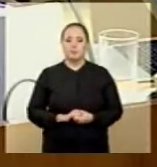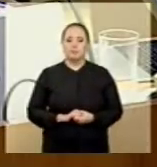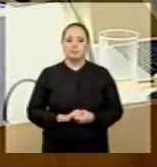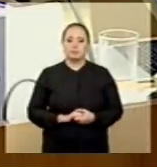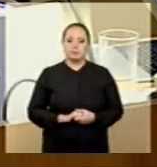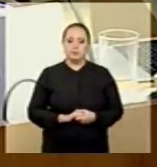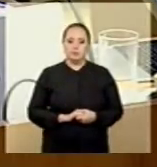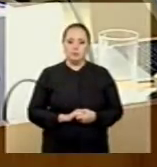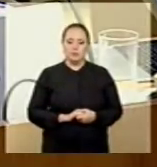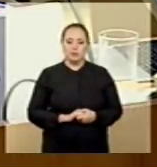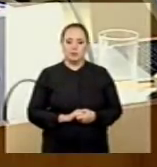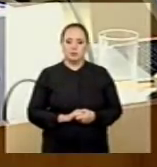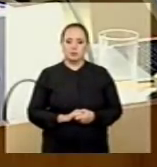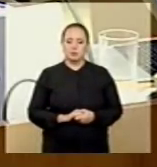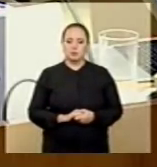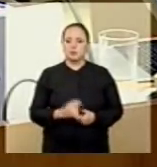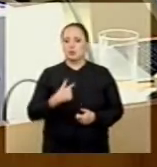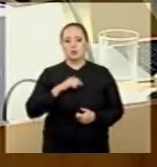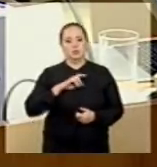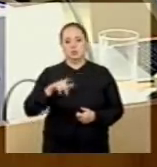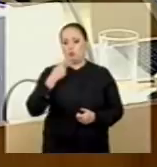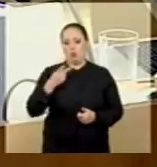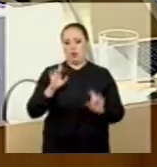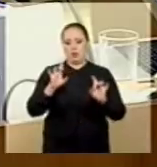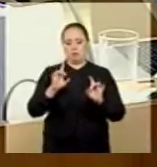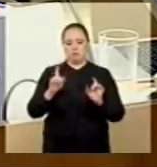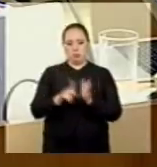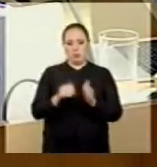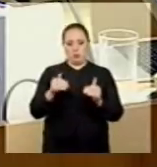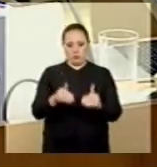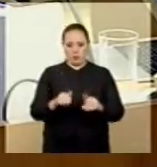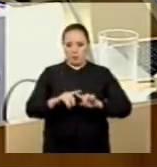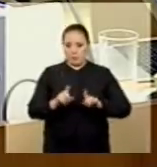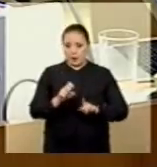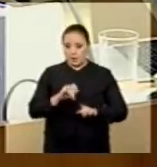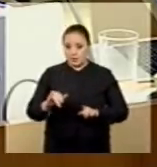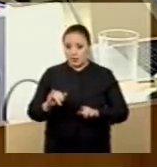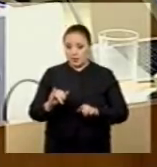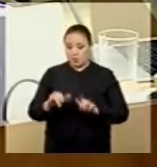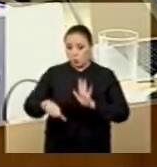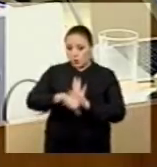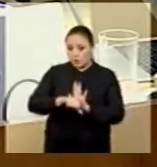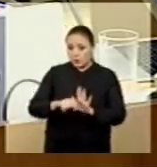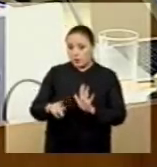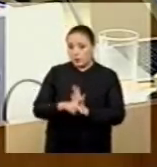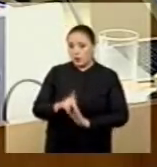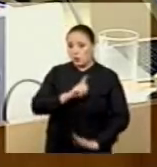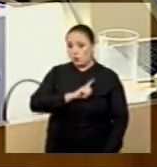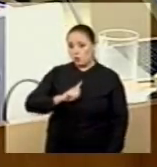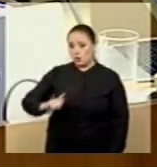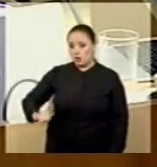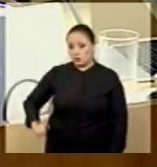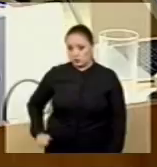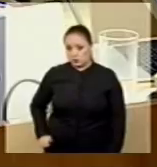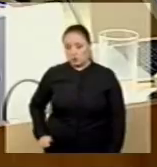porque eu não tratei especificamente dessa questão, se o fato foi praticado quando era governador, a competência em nenhuma